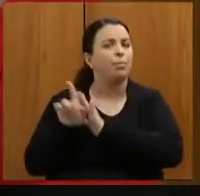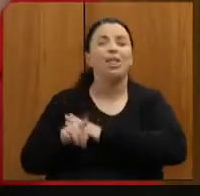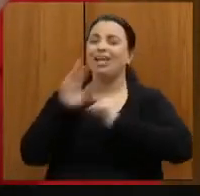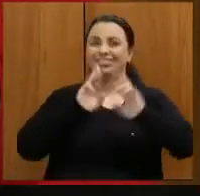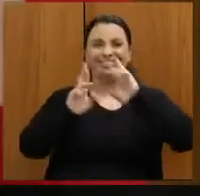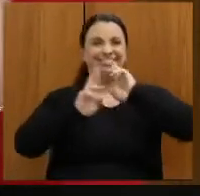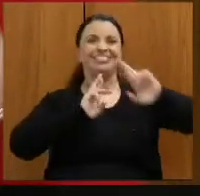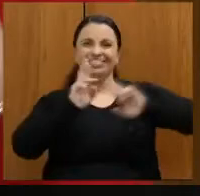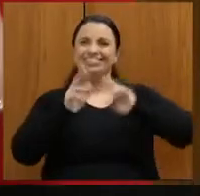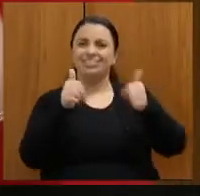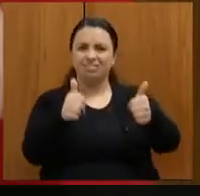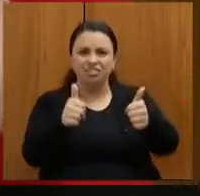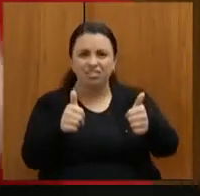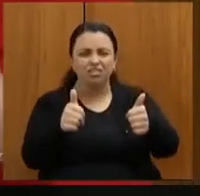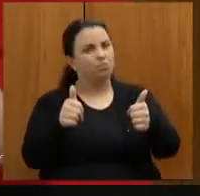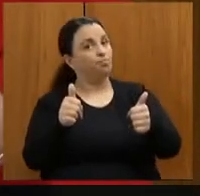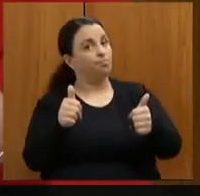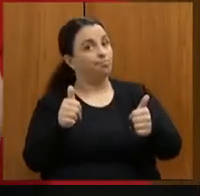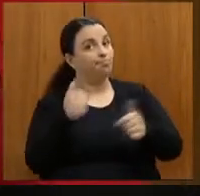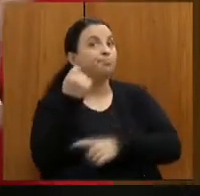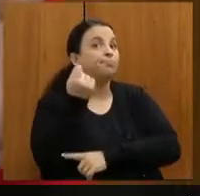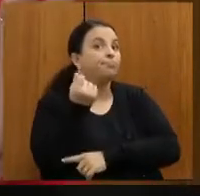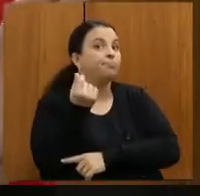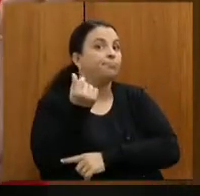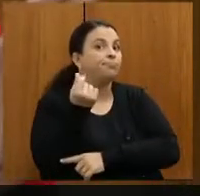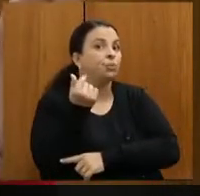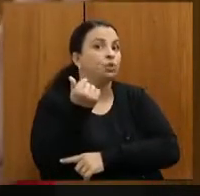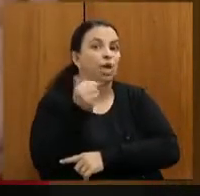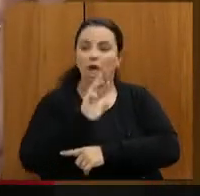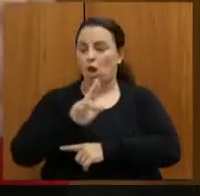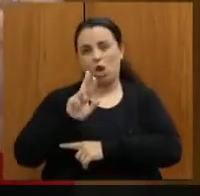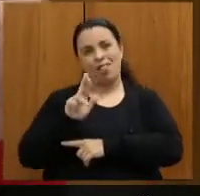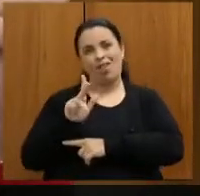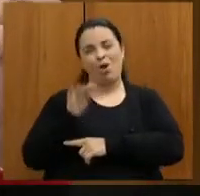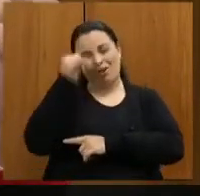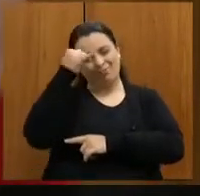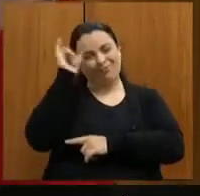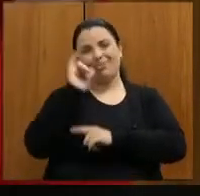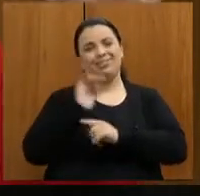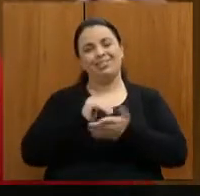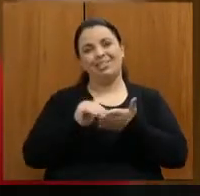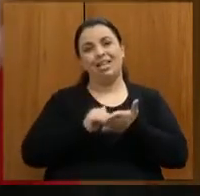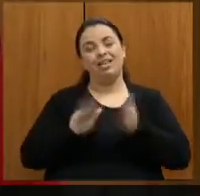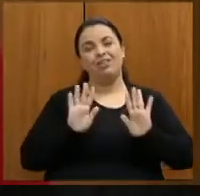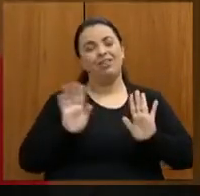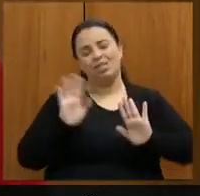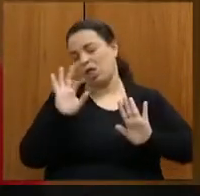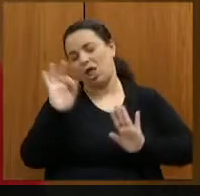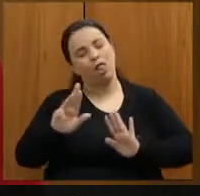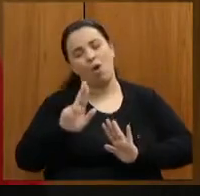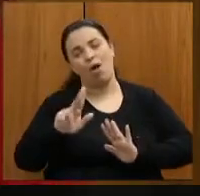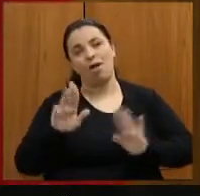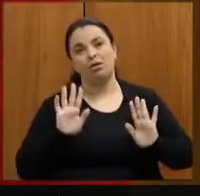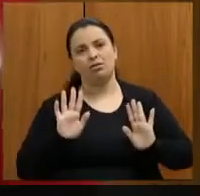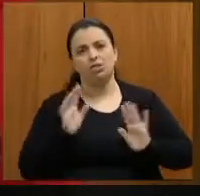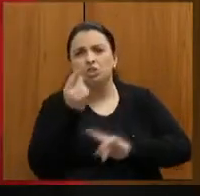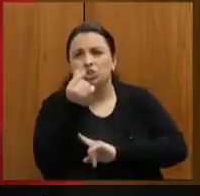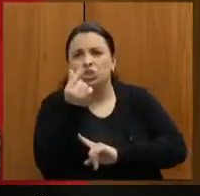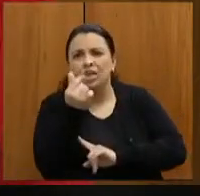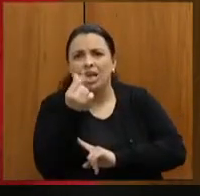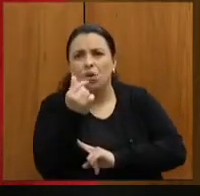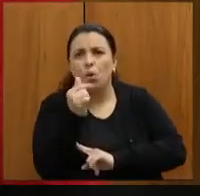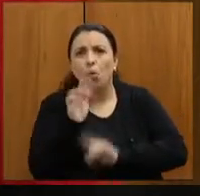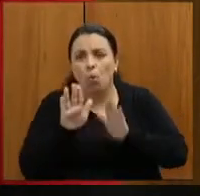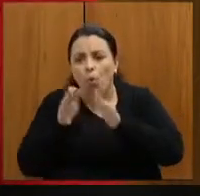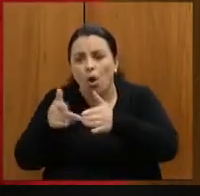aí é com ele o dinheiro dinheiro não é com a Secretaria da Fazenda dinheiro que não tem conta própria cai